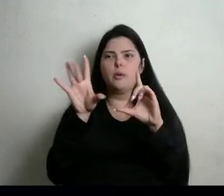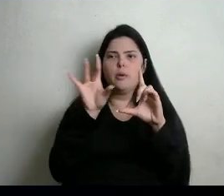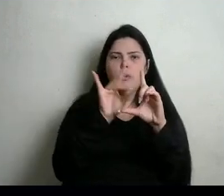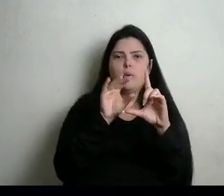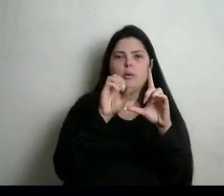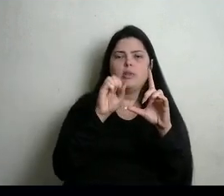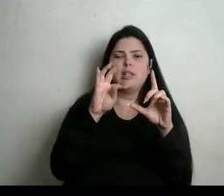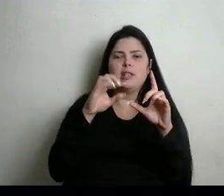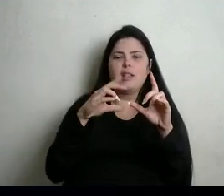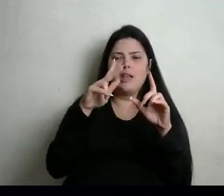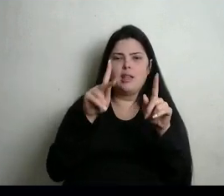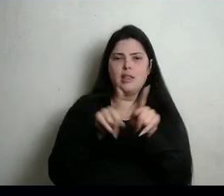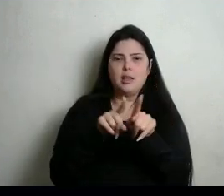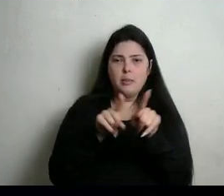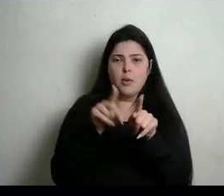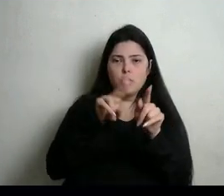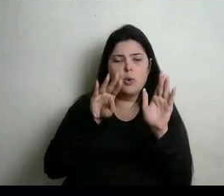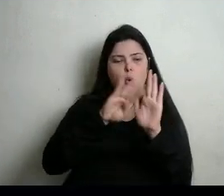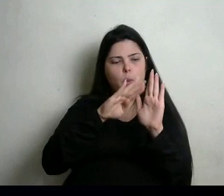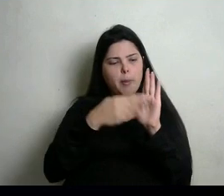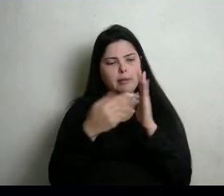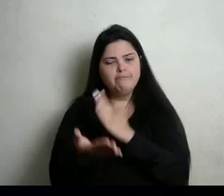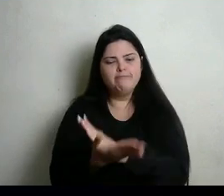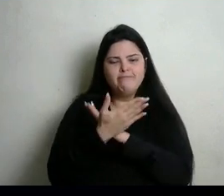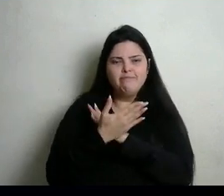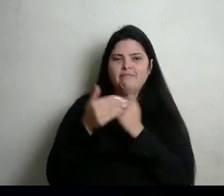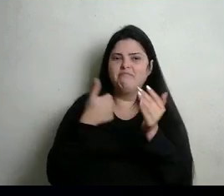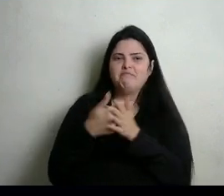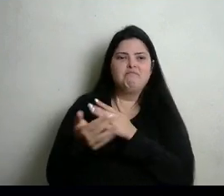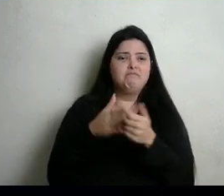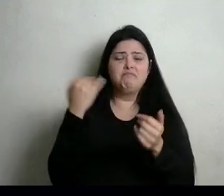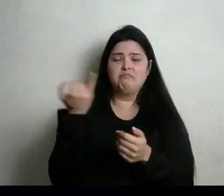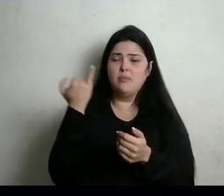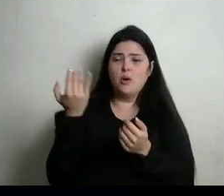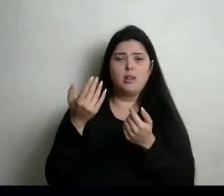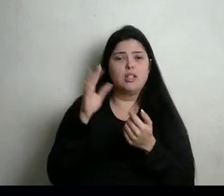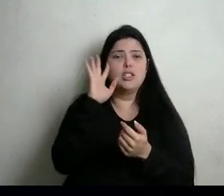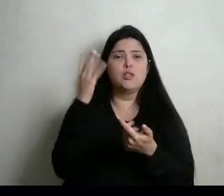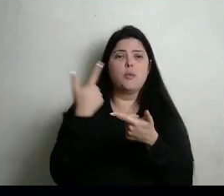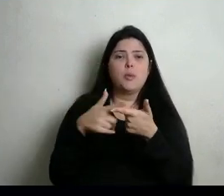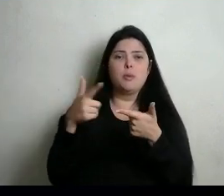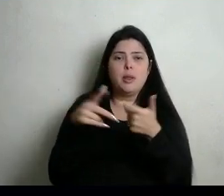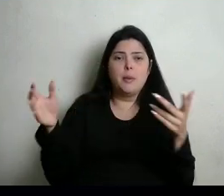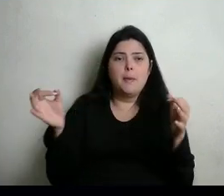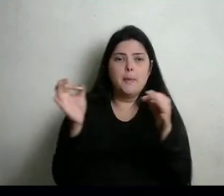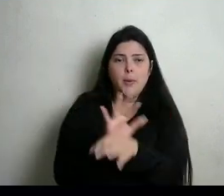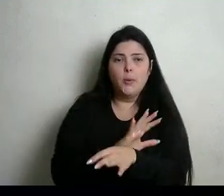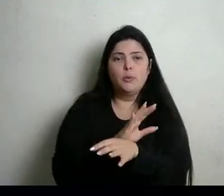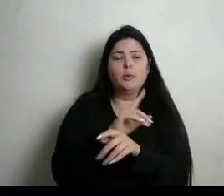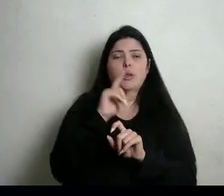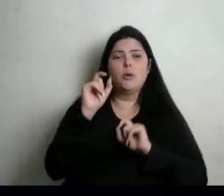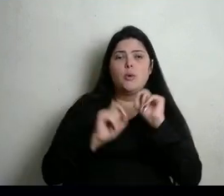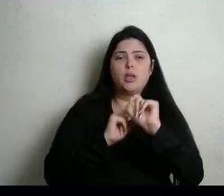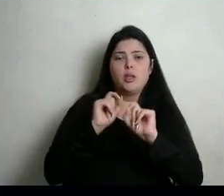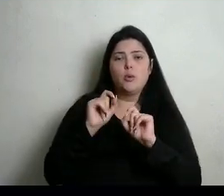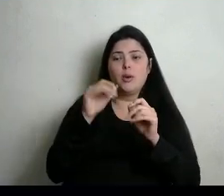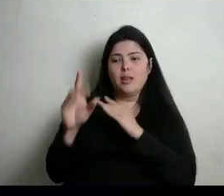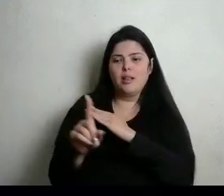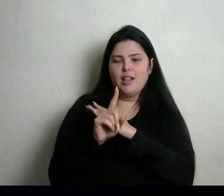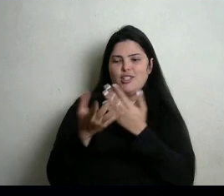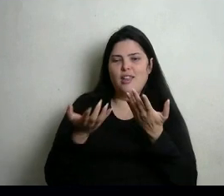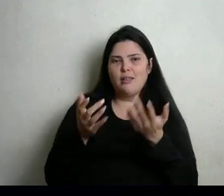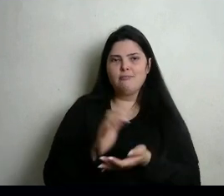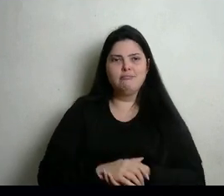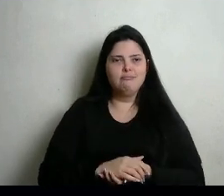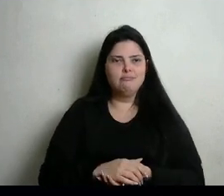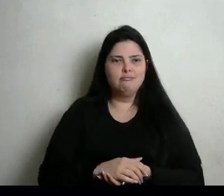o GitHub Copilot para nos ajudar. Não importa. Se a gente resolve o problema, é isso que o nosso cliente quer. Porque